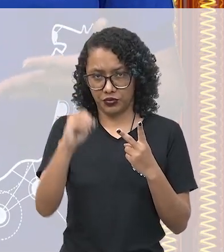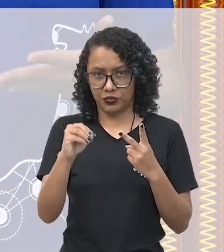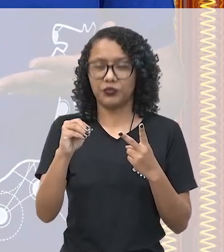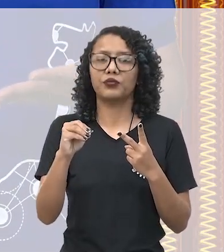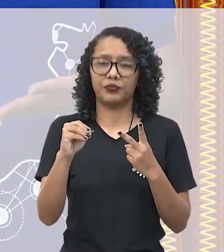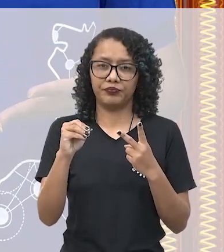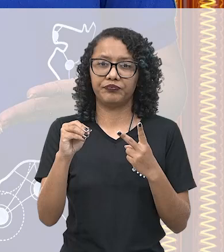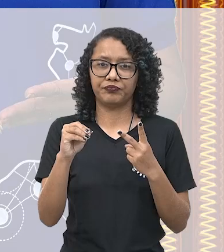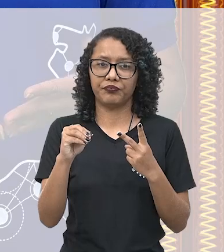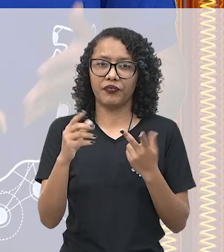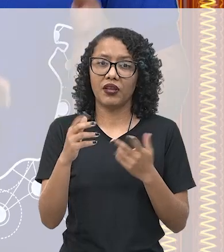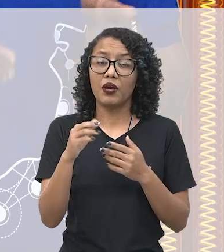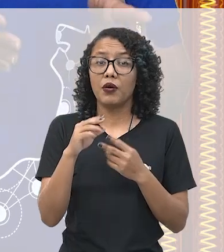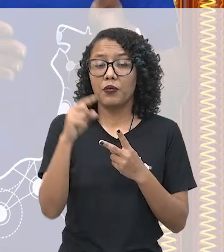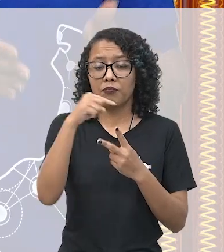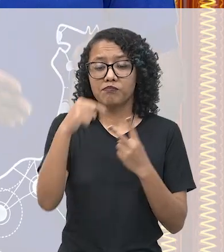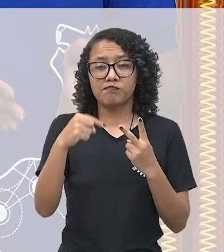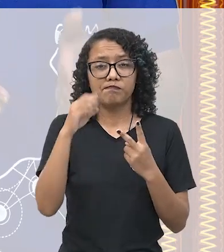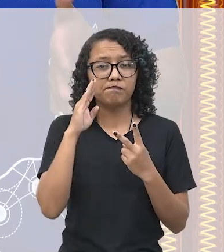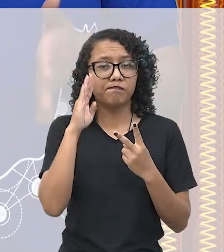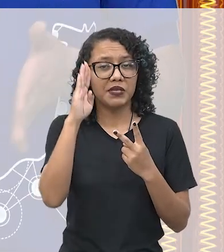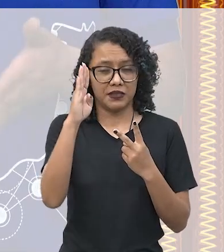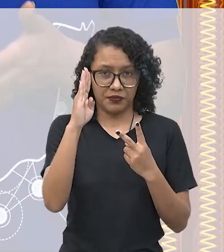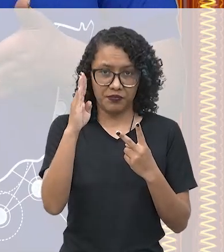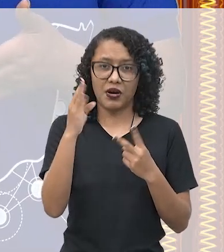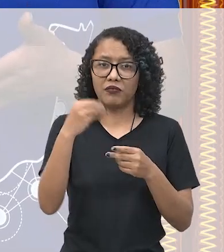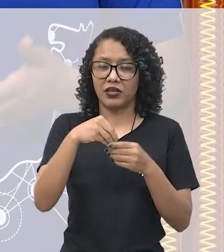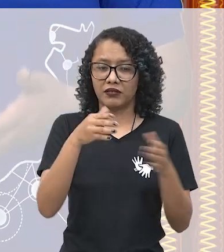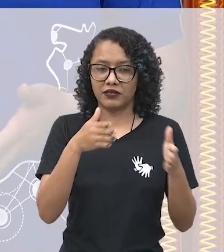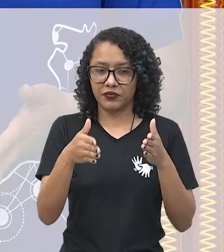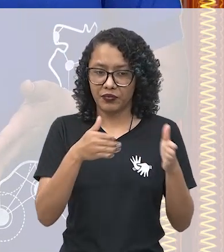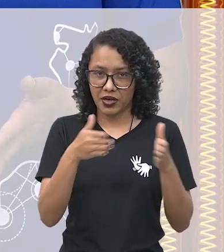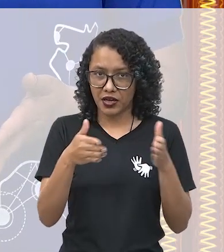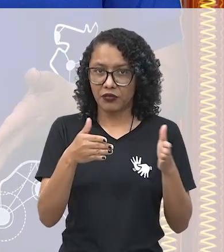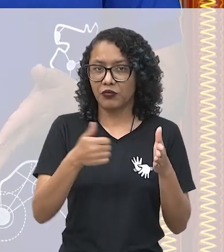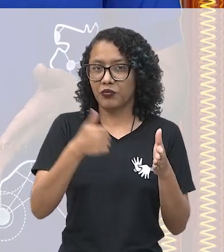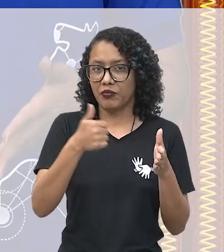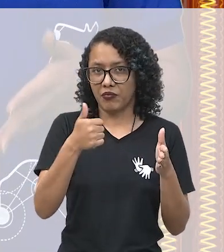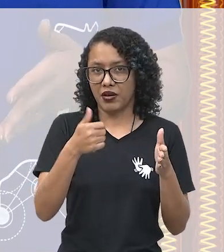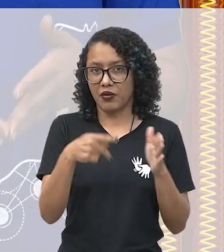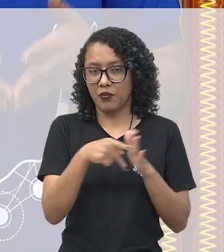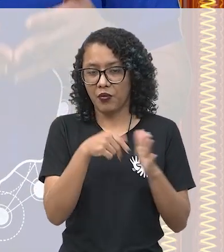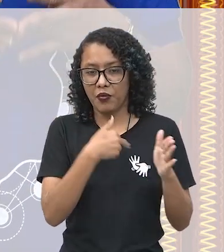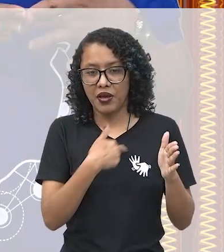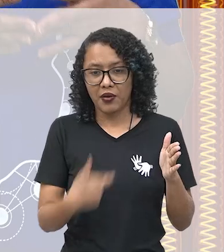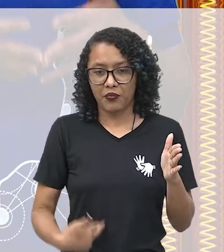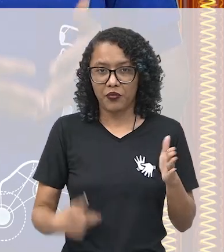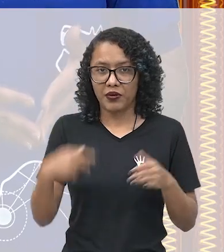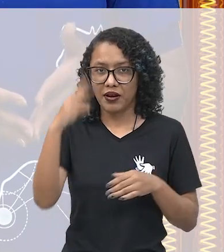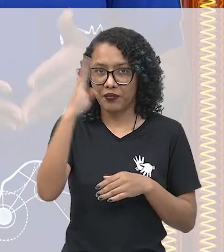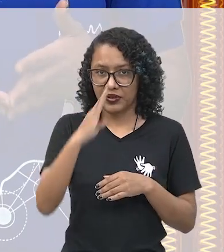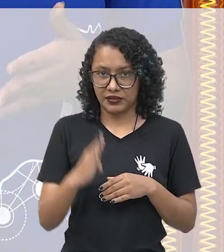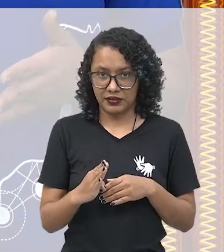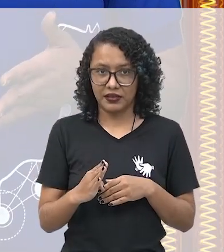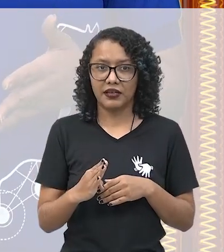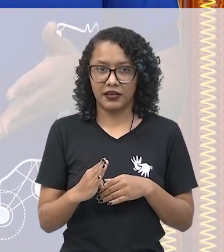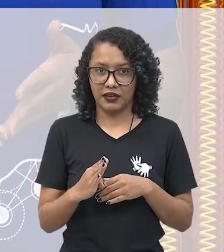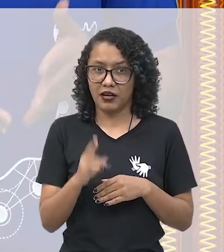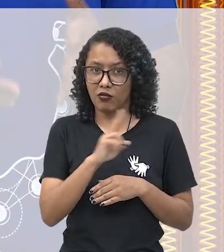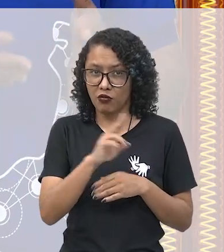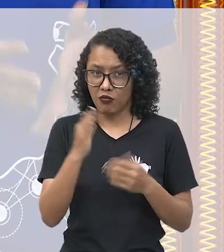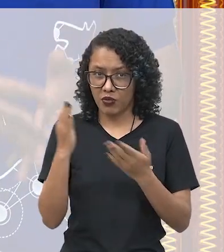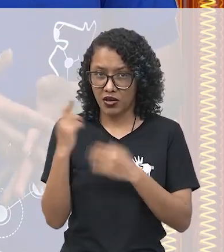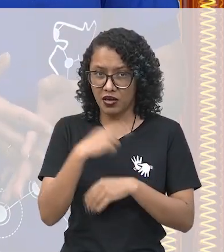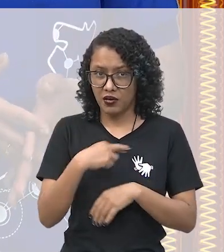os personagens principais desse primeiro período da República Brasileira, que é chamado de República da